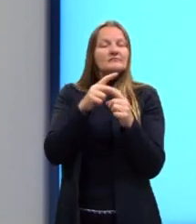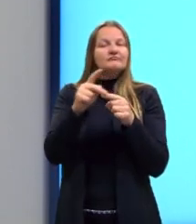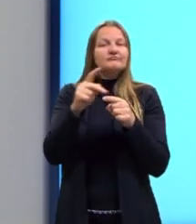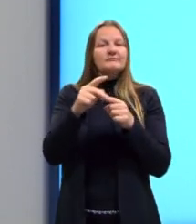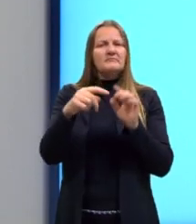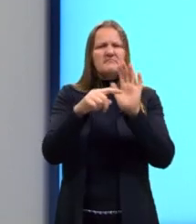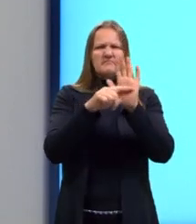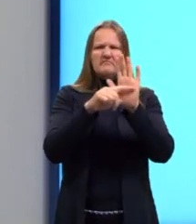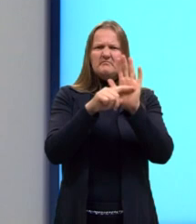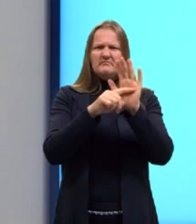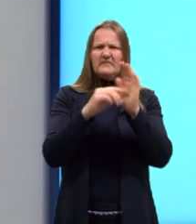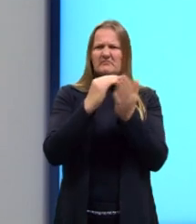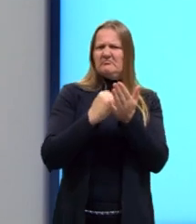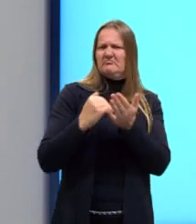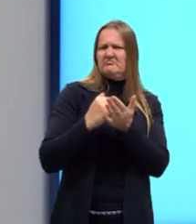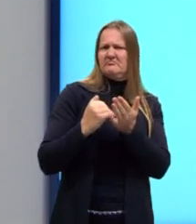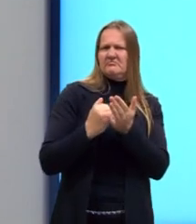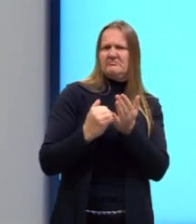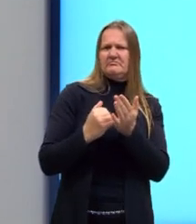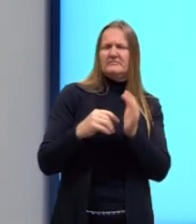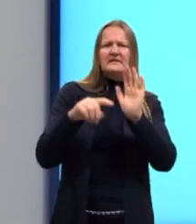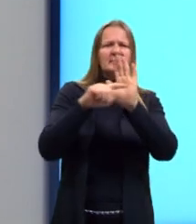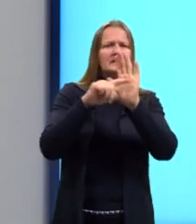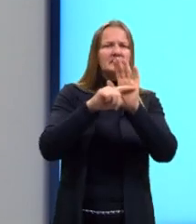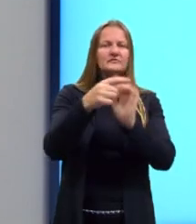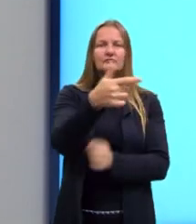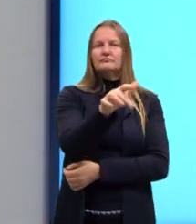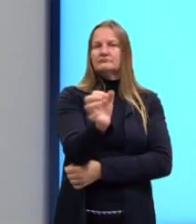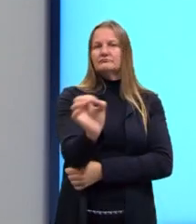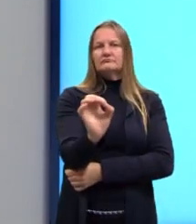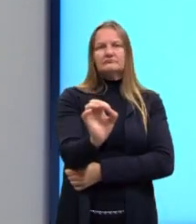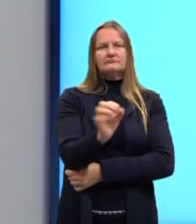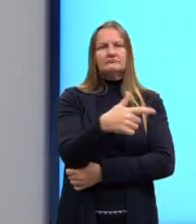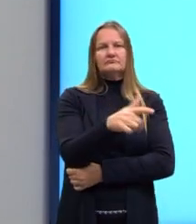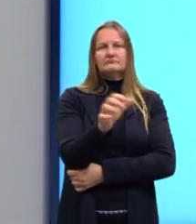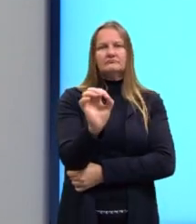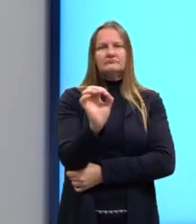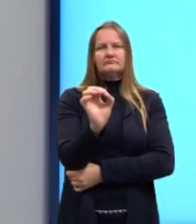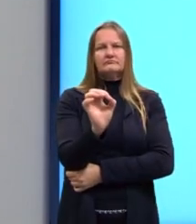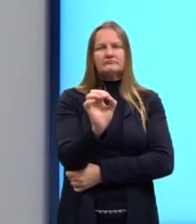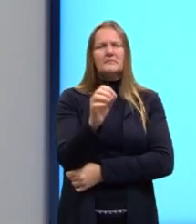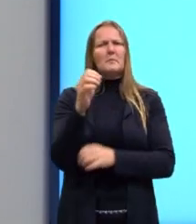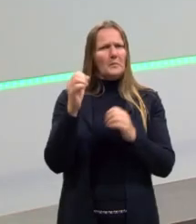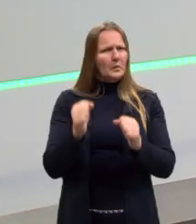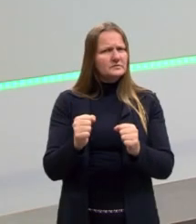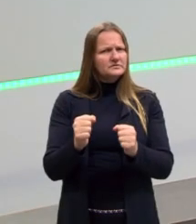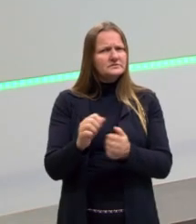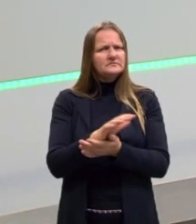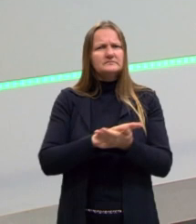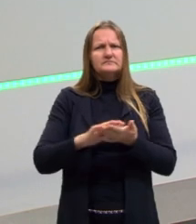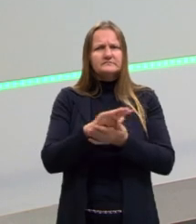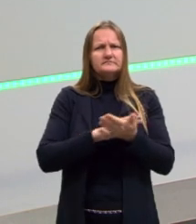pena fornecer menos energia né negativo energia negativa professora de física será que pode me ajudar Será que eu vou ter uma energia